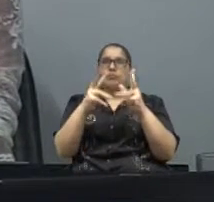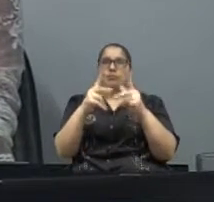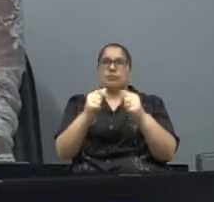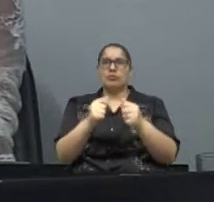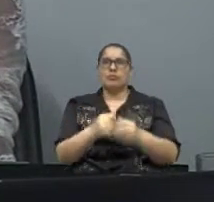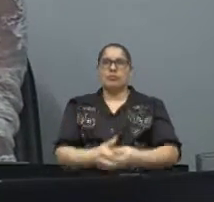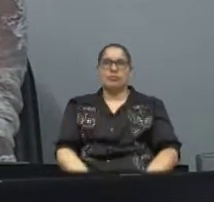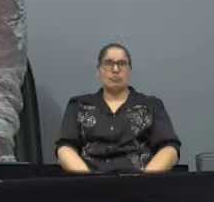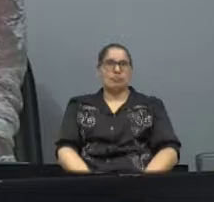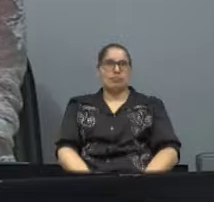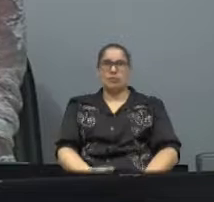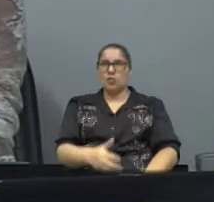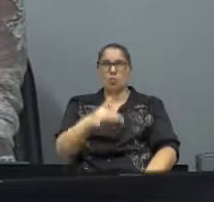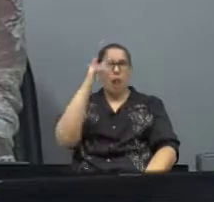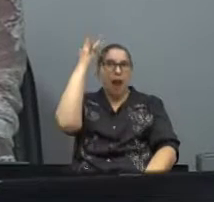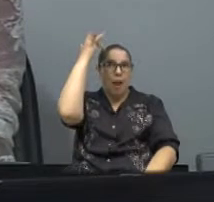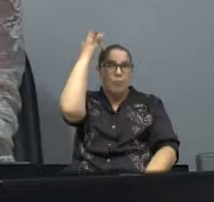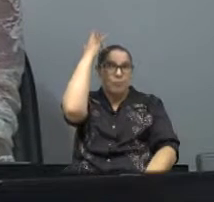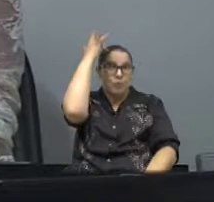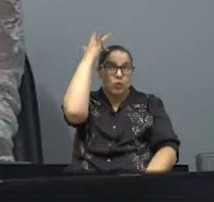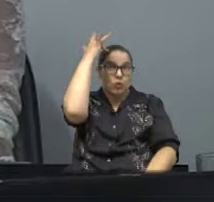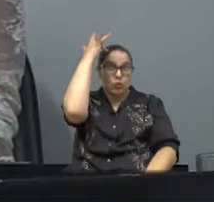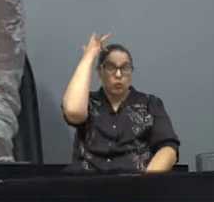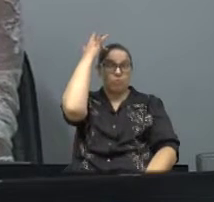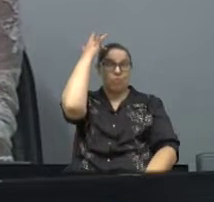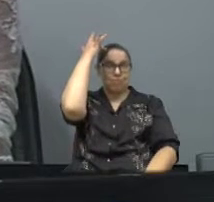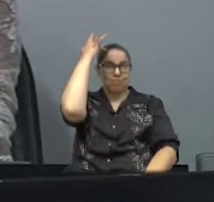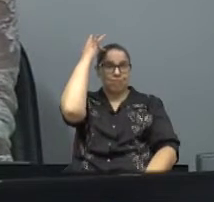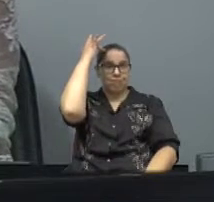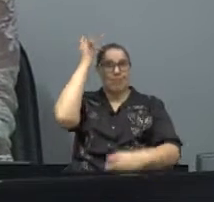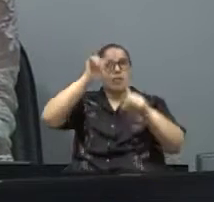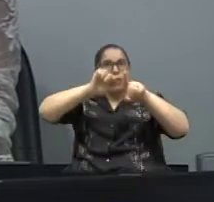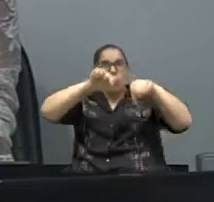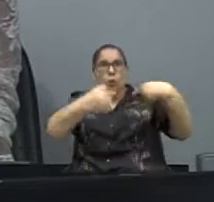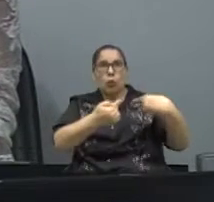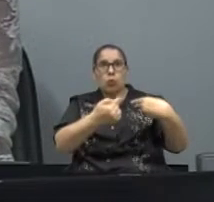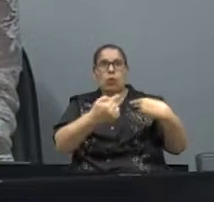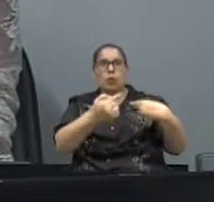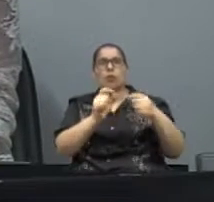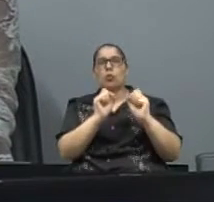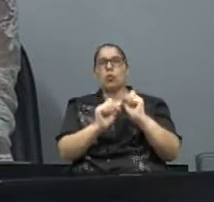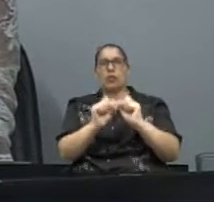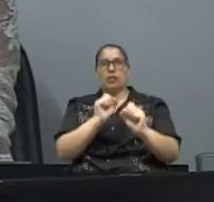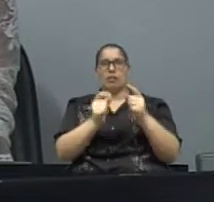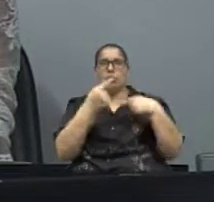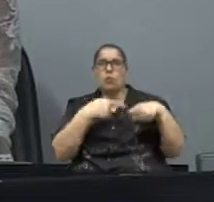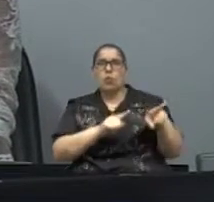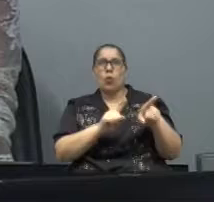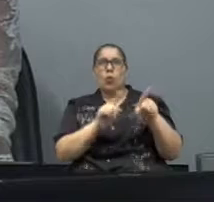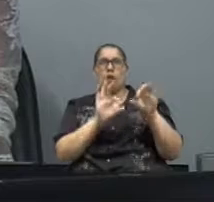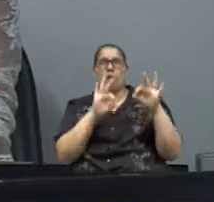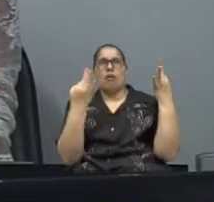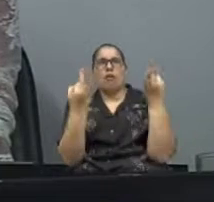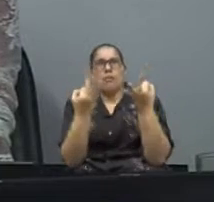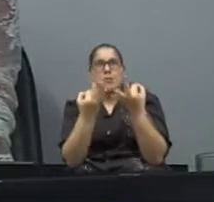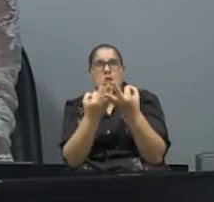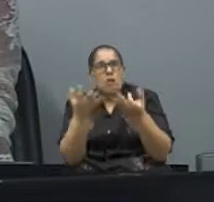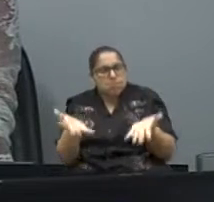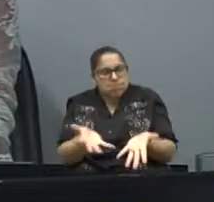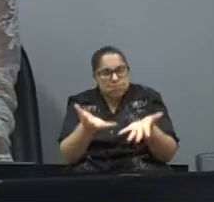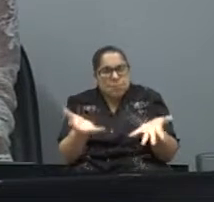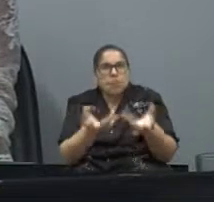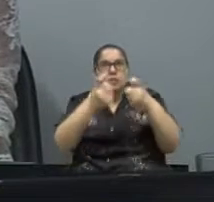é uma afronta. É uma afronta à família. Esse incentivo à pedofilia,